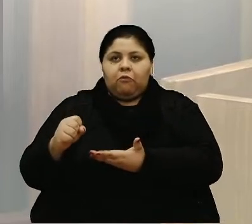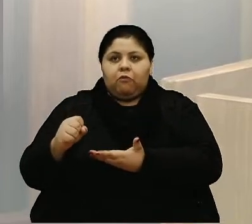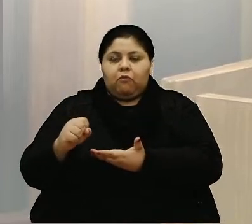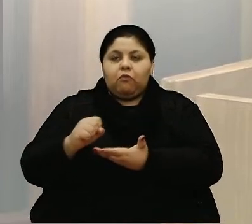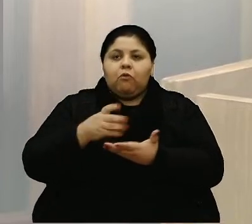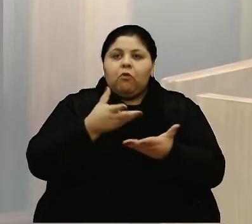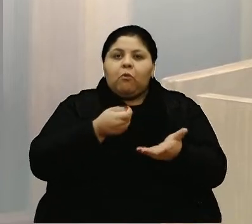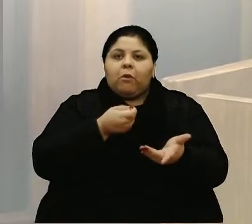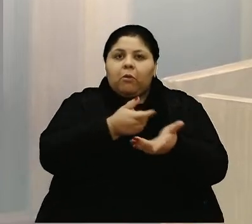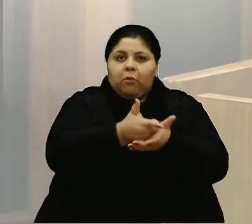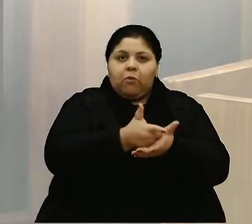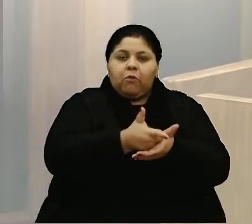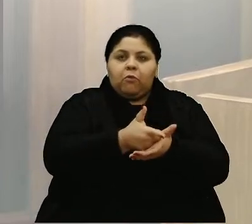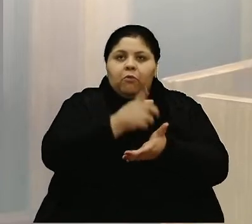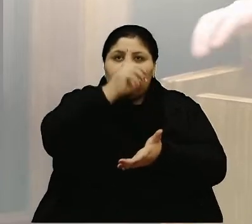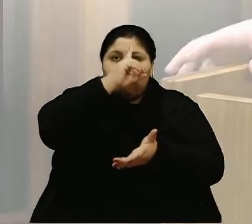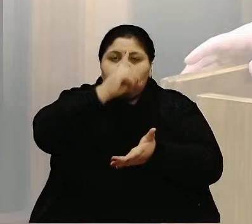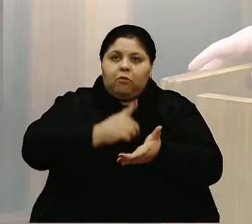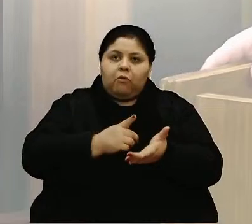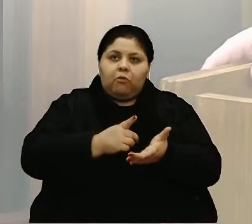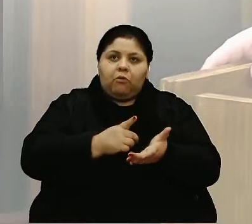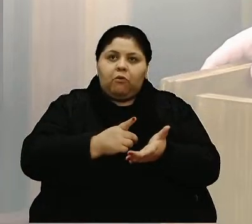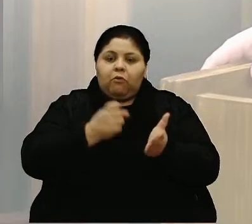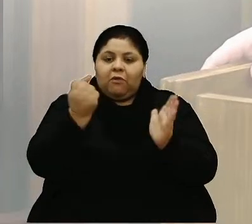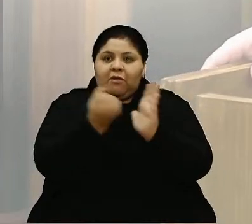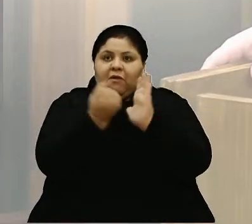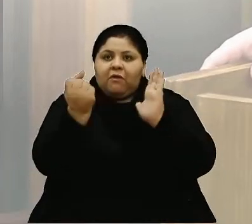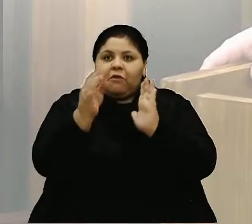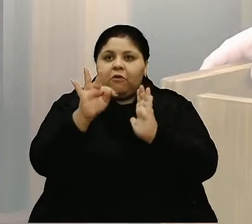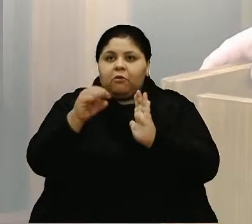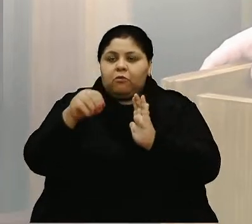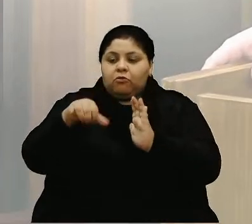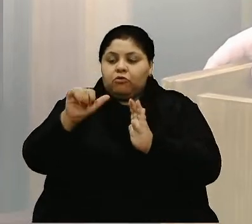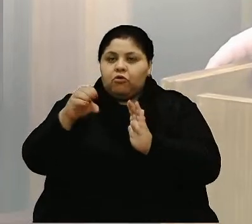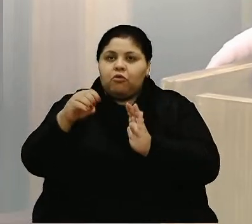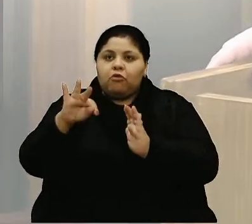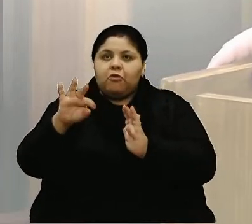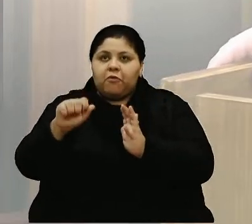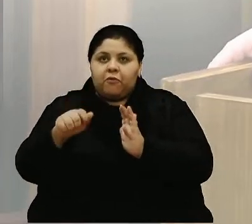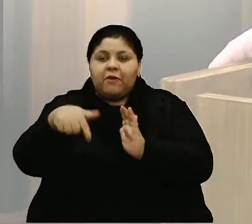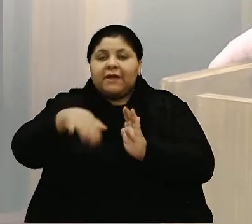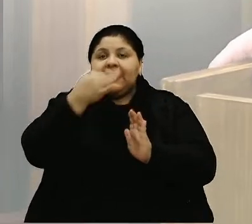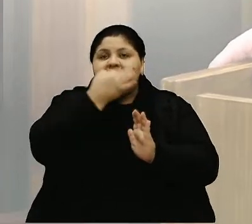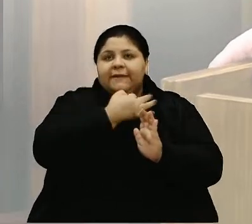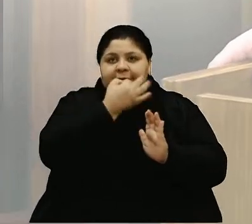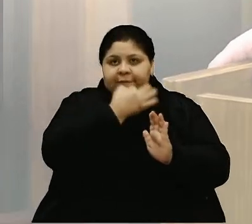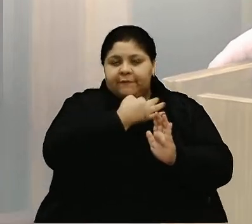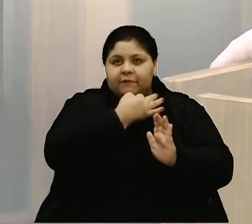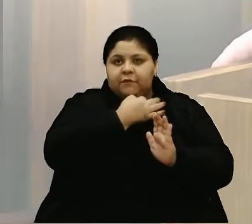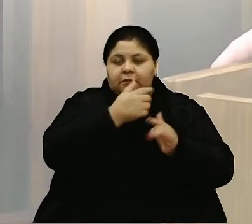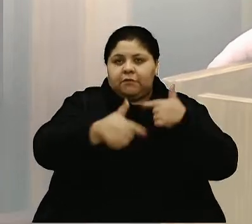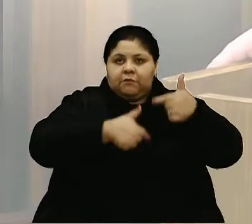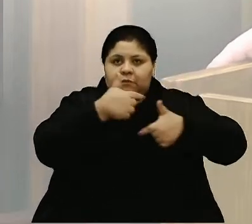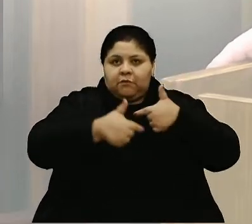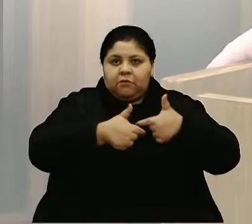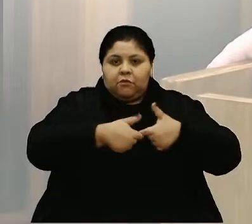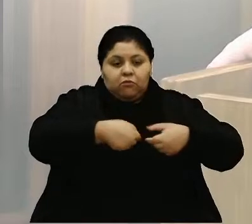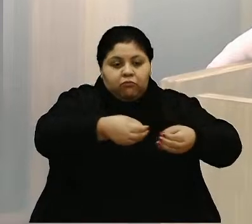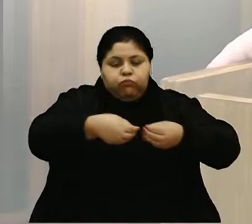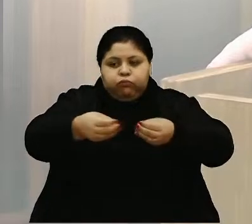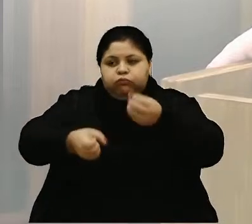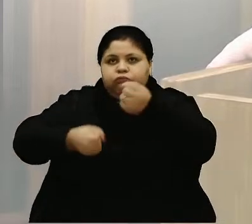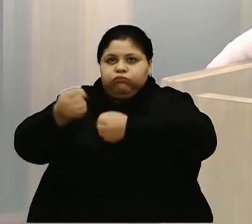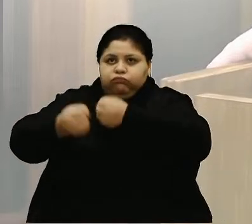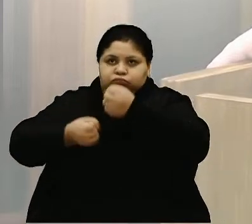aquisição dos direitos de atuação da marca Toyota na Serra Gaúcha, da empresa Meca Sul, que atuava com a distribuição dos veículos